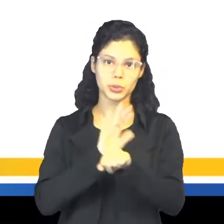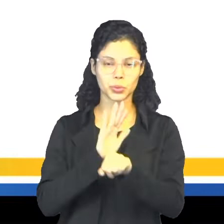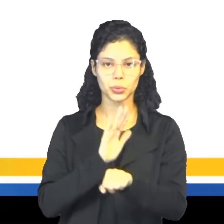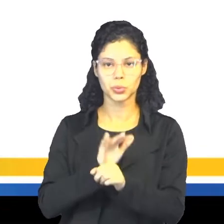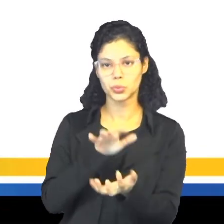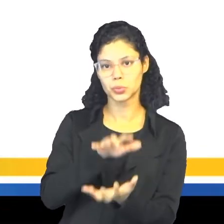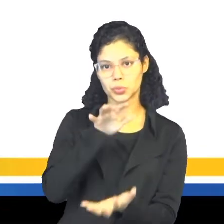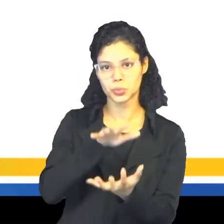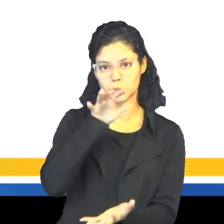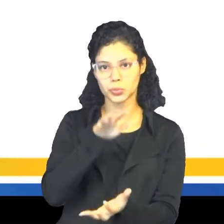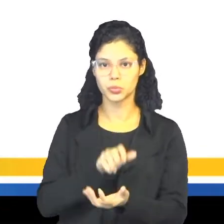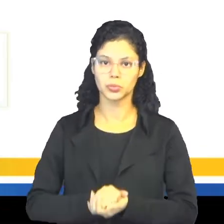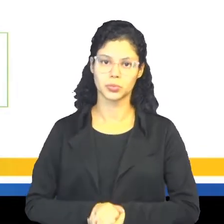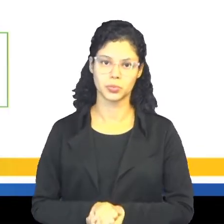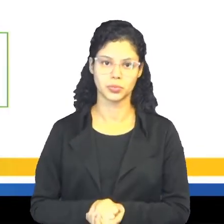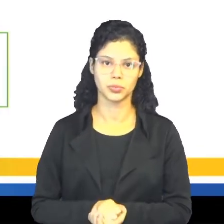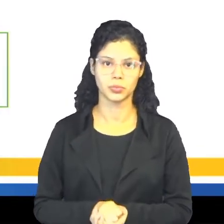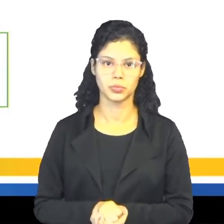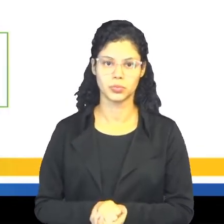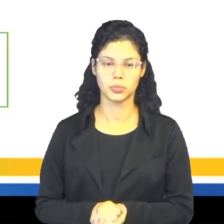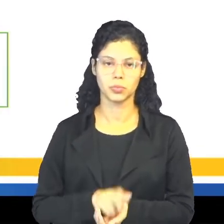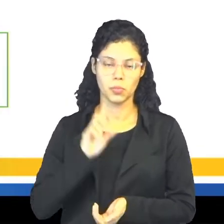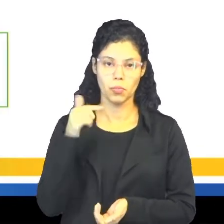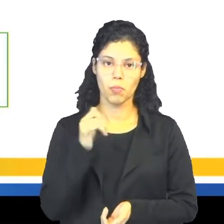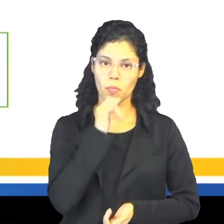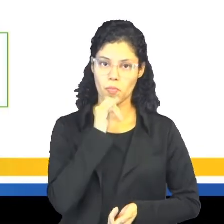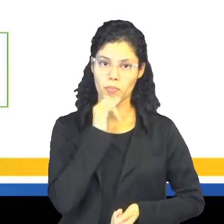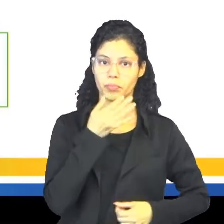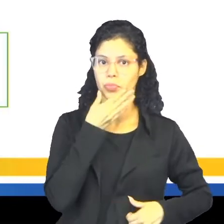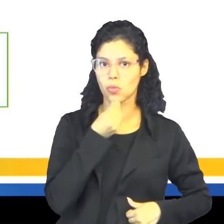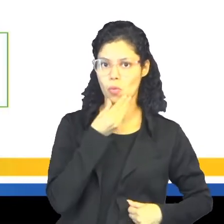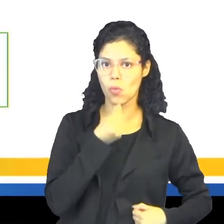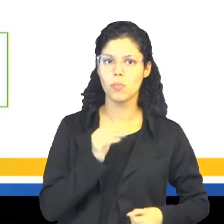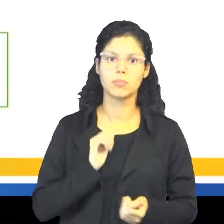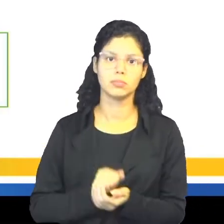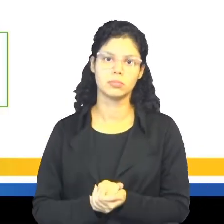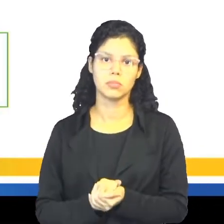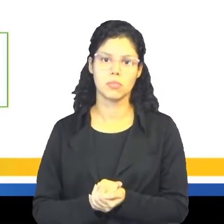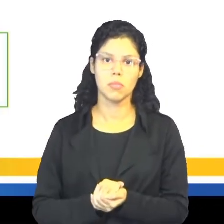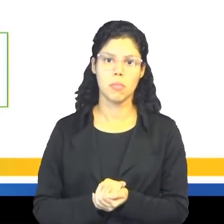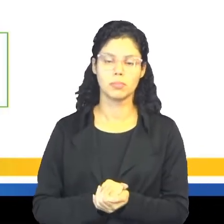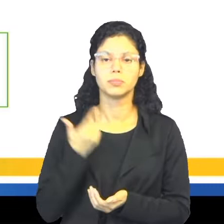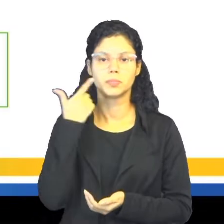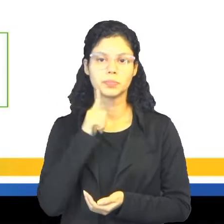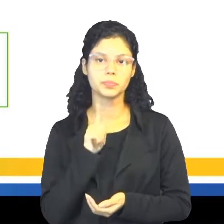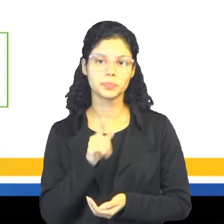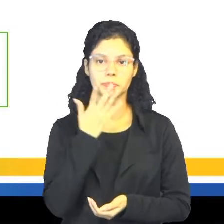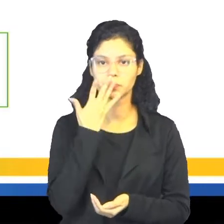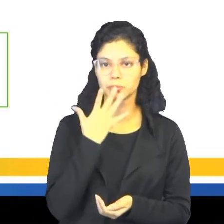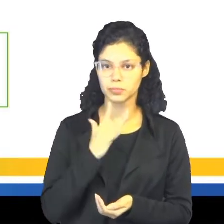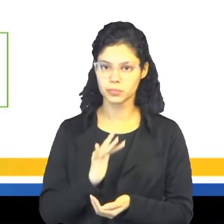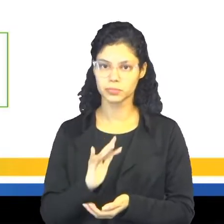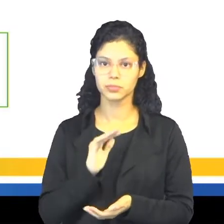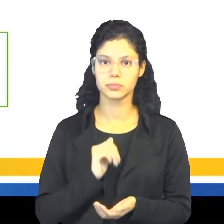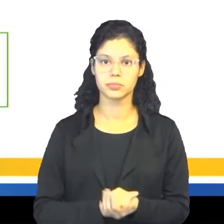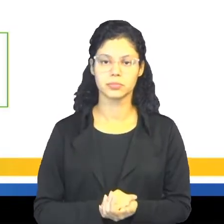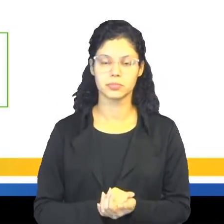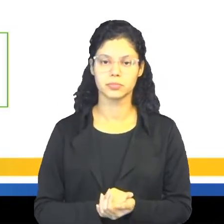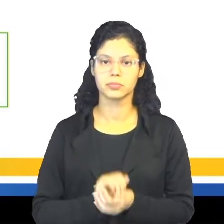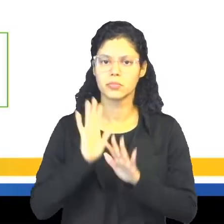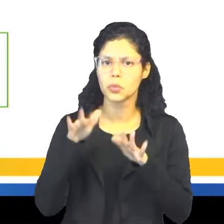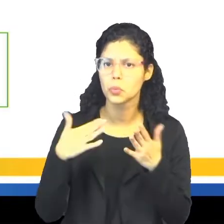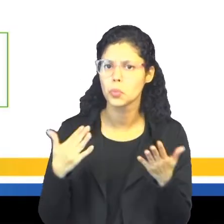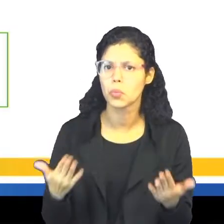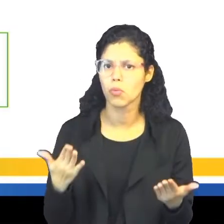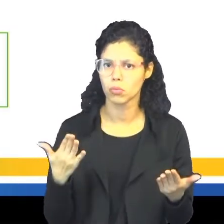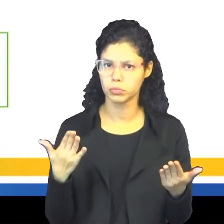um idoso outro exemplo um homem valente salvou a criança Qual é o adjetivo presente Nessas